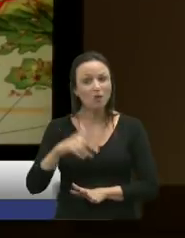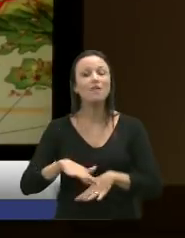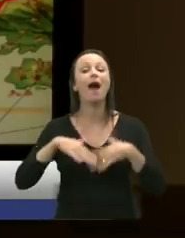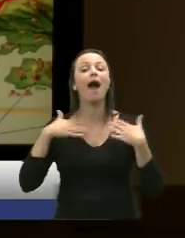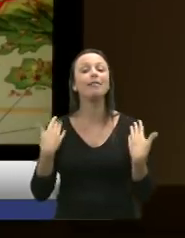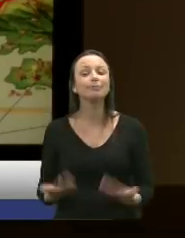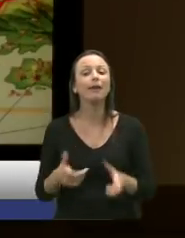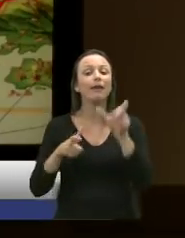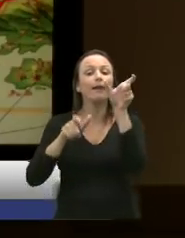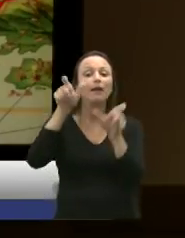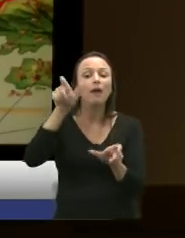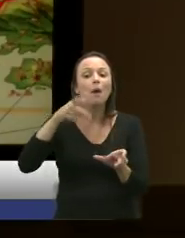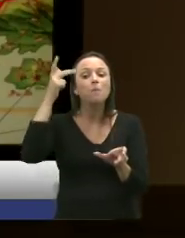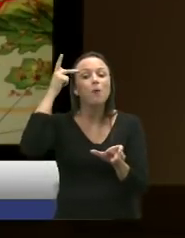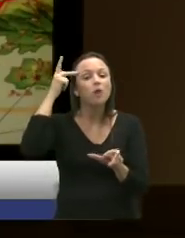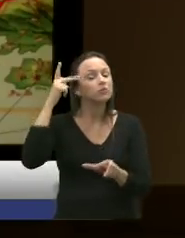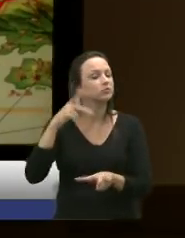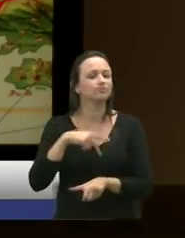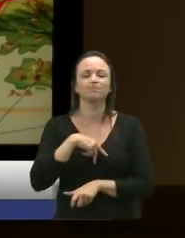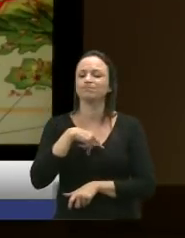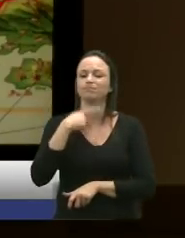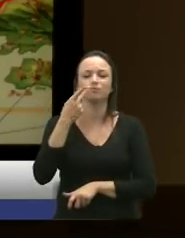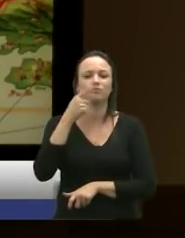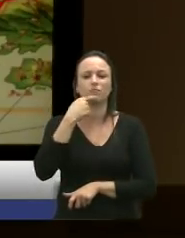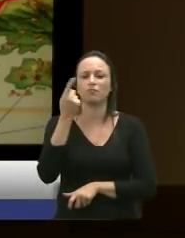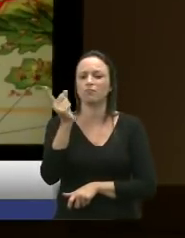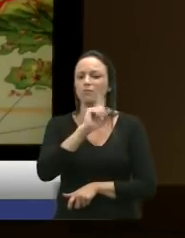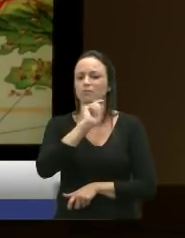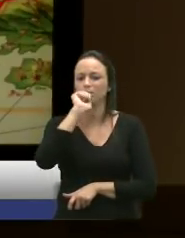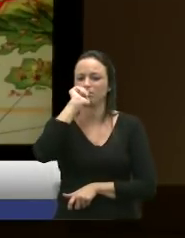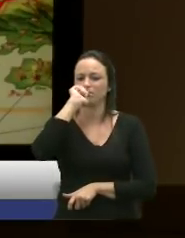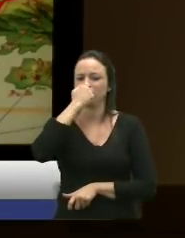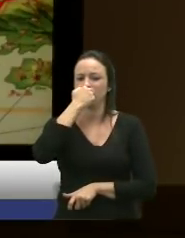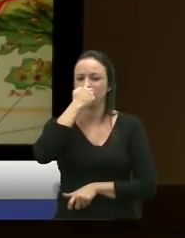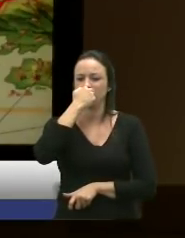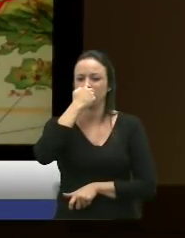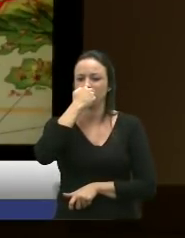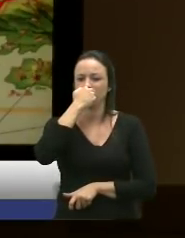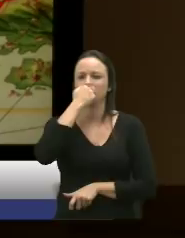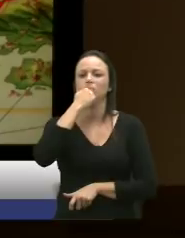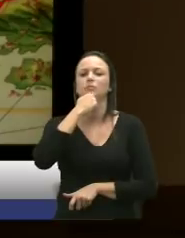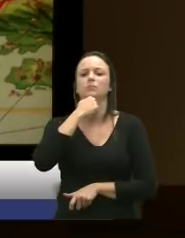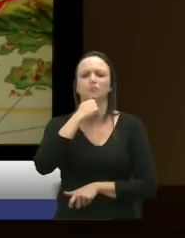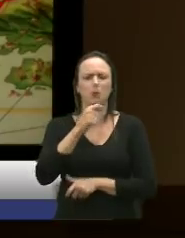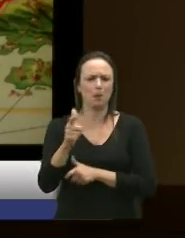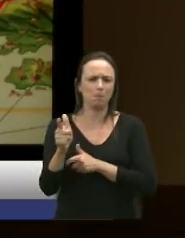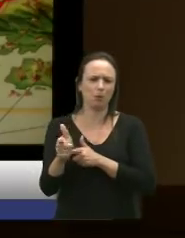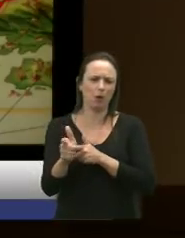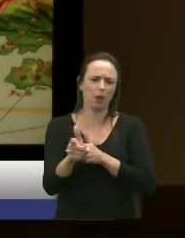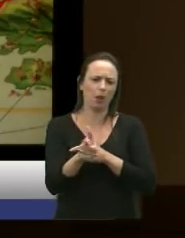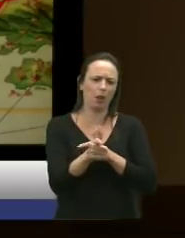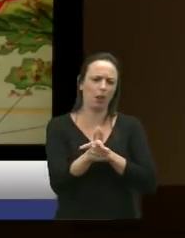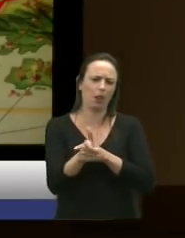paulistas? Ele negou. Ele negou. Foi metralhado.